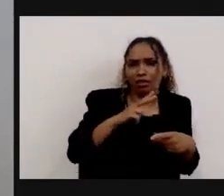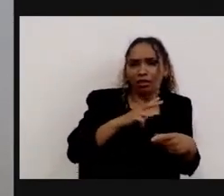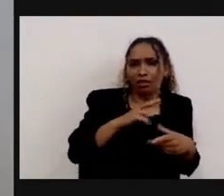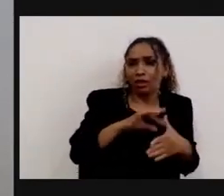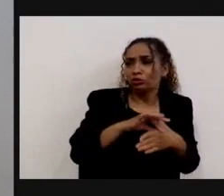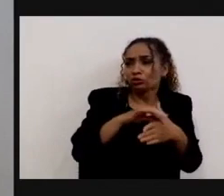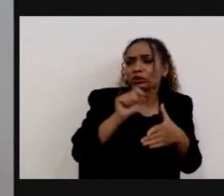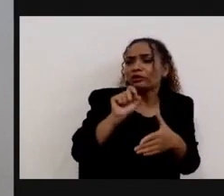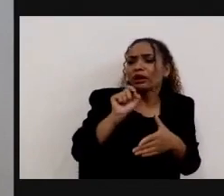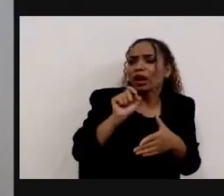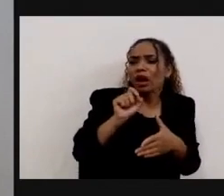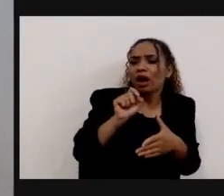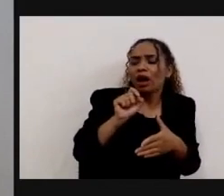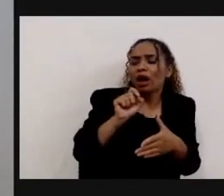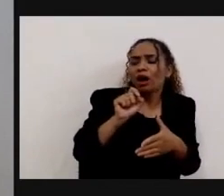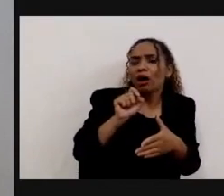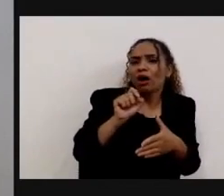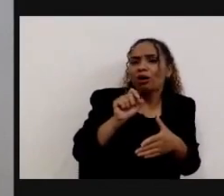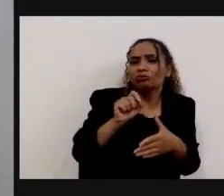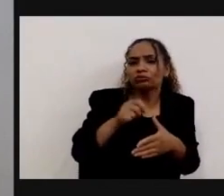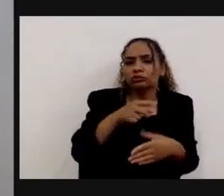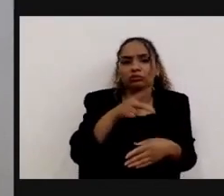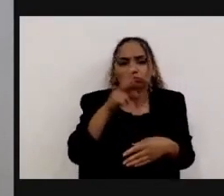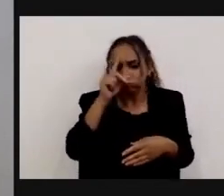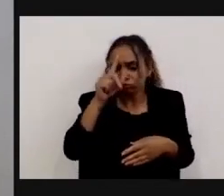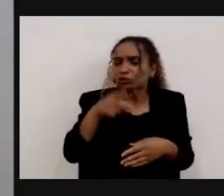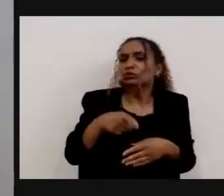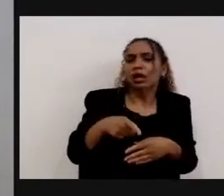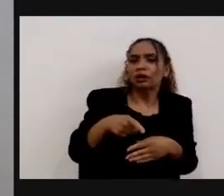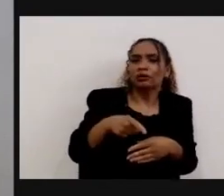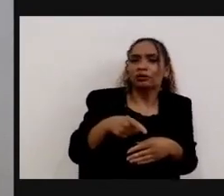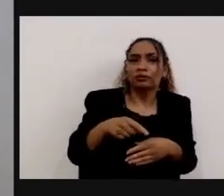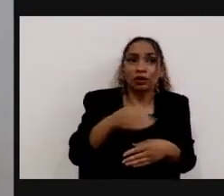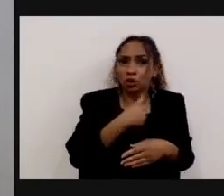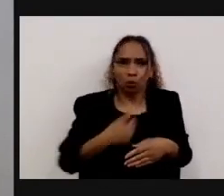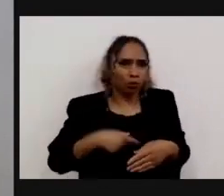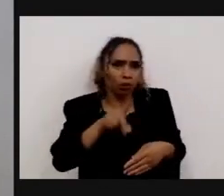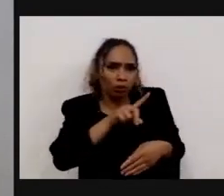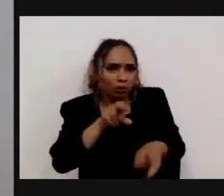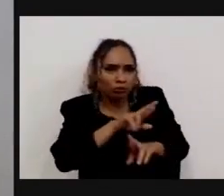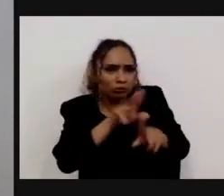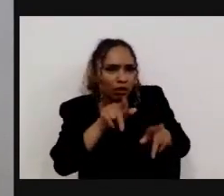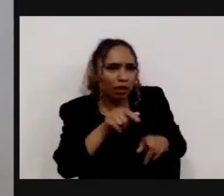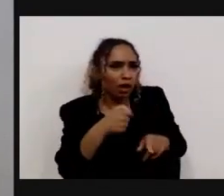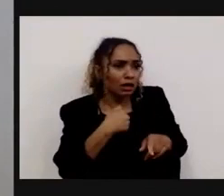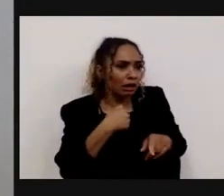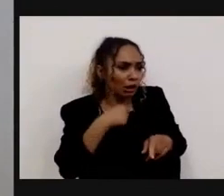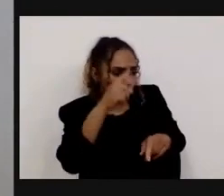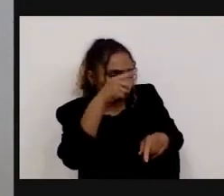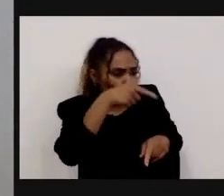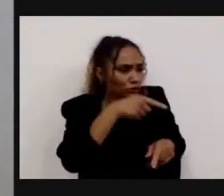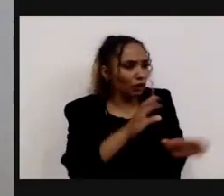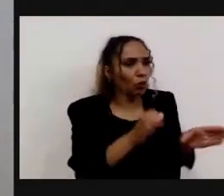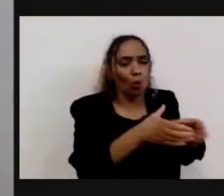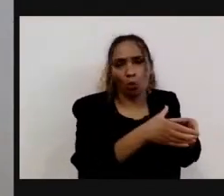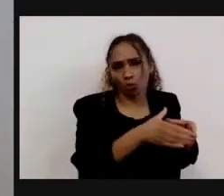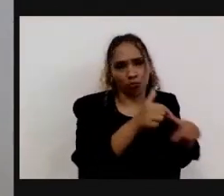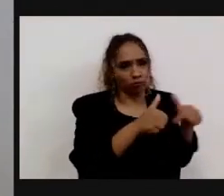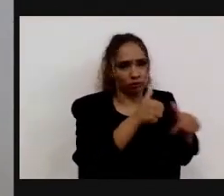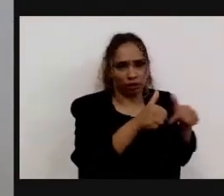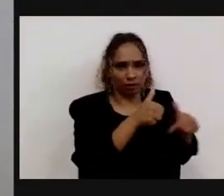a minha chefe não é minha patroa né não tem poder de manto eu não sou patroa da minha equipe de trabalho